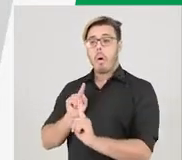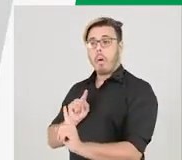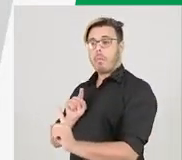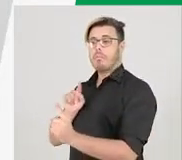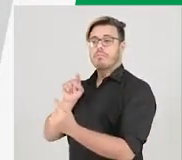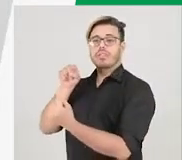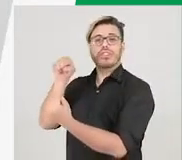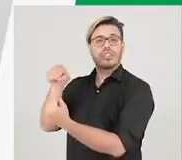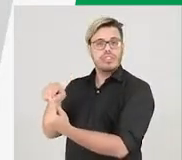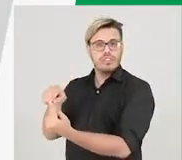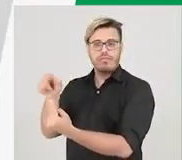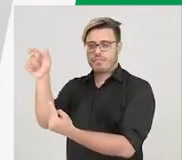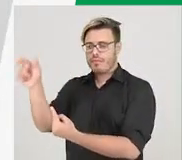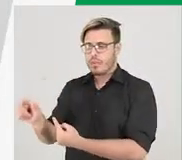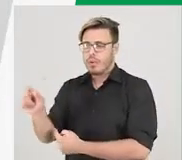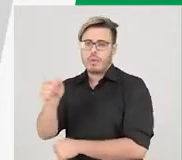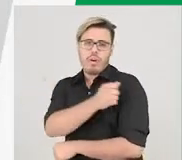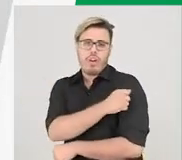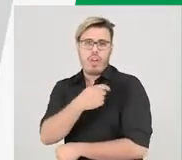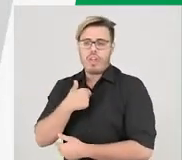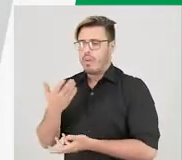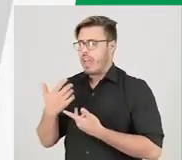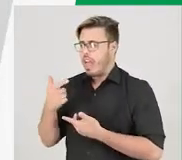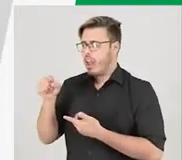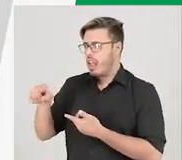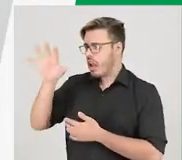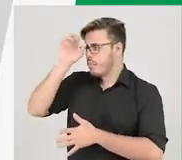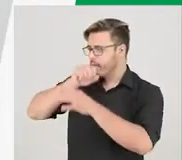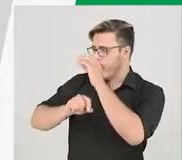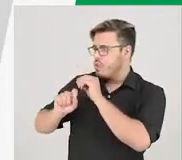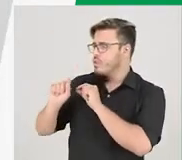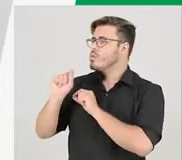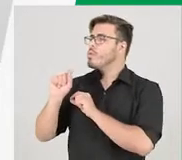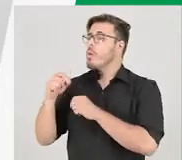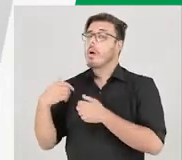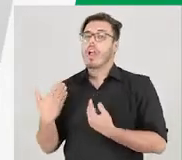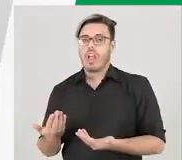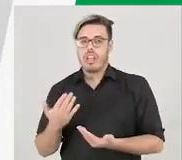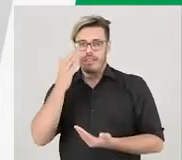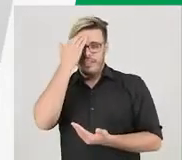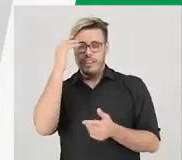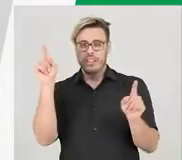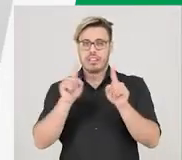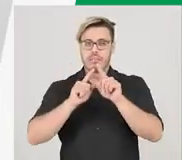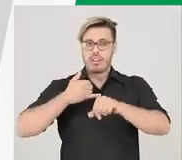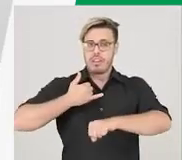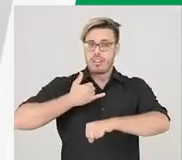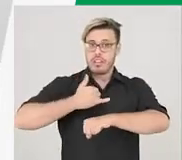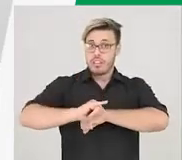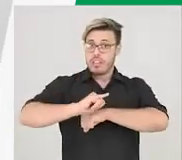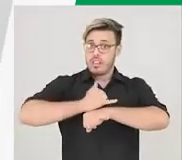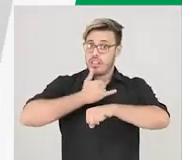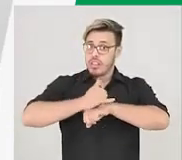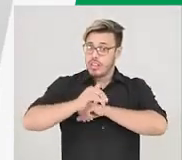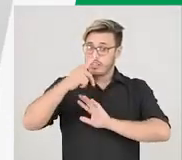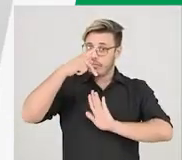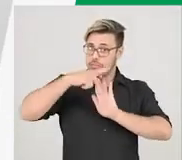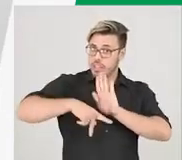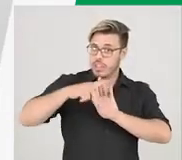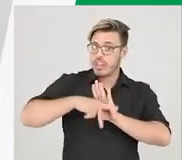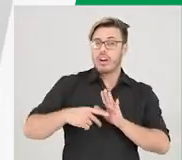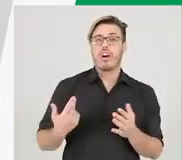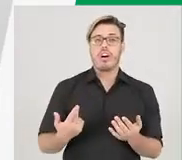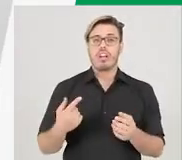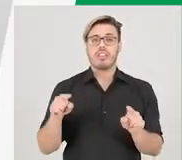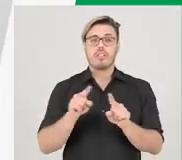as estratégias pedagógicas serão utilizadas? Quais os recursos? Qual a periodicidade as estratégias serão retomadas